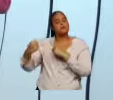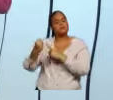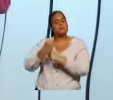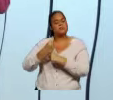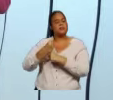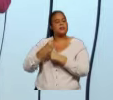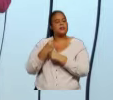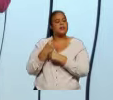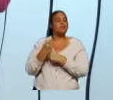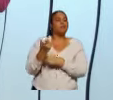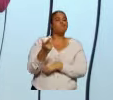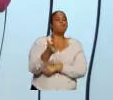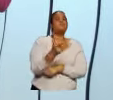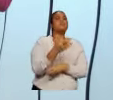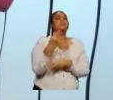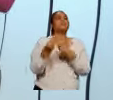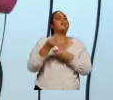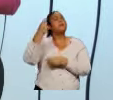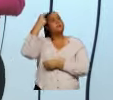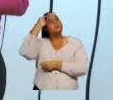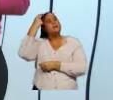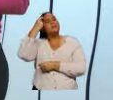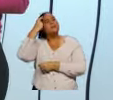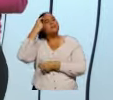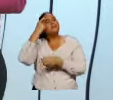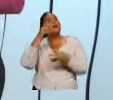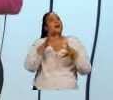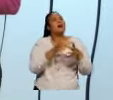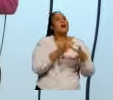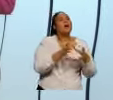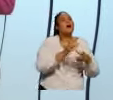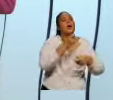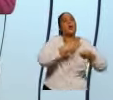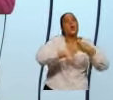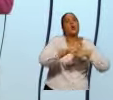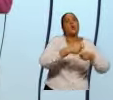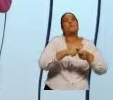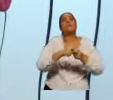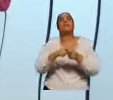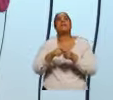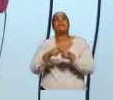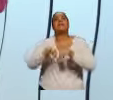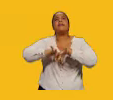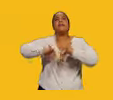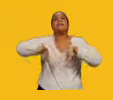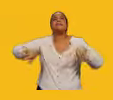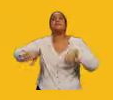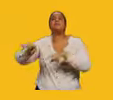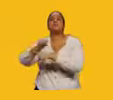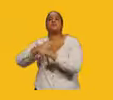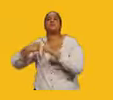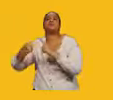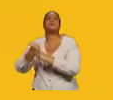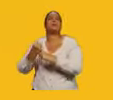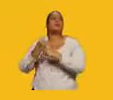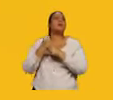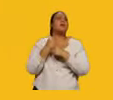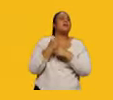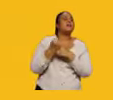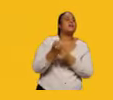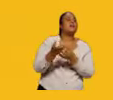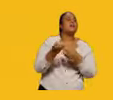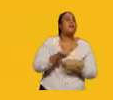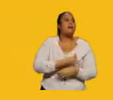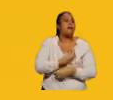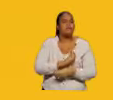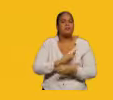não tem como a gente distinguir o econômico do social então a qualidade de vida às condições